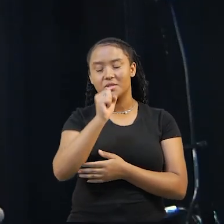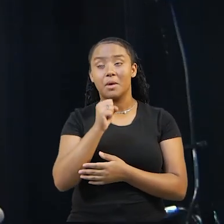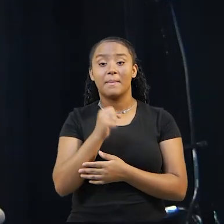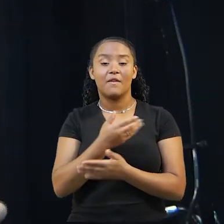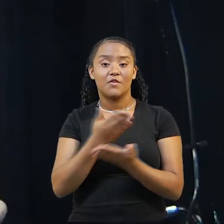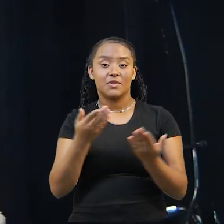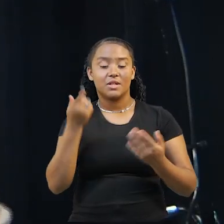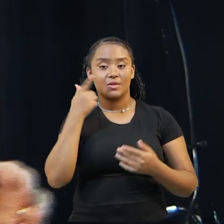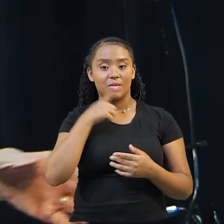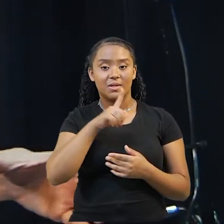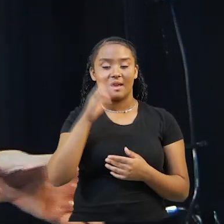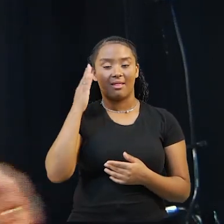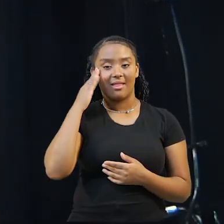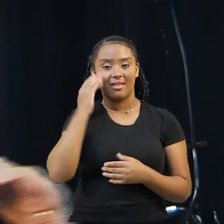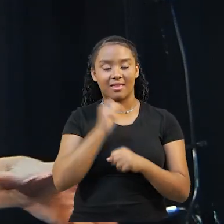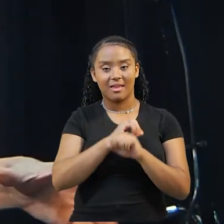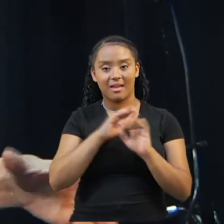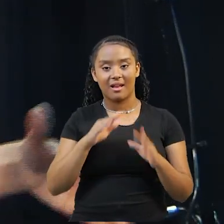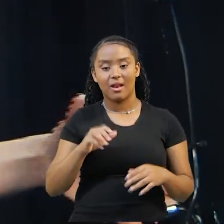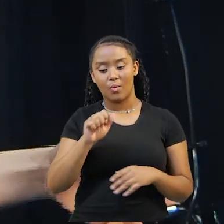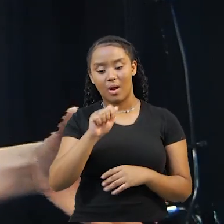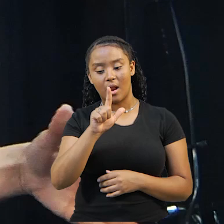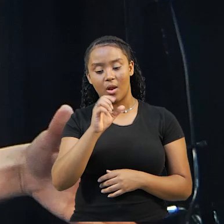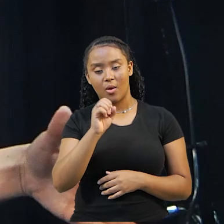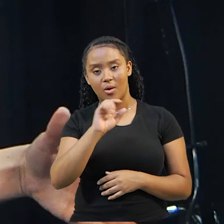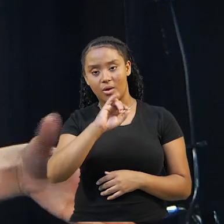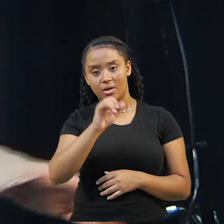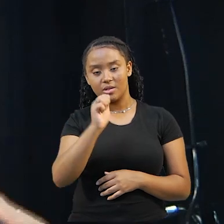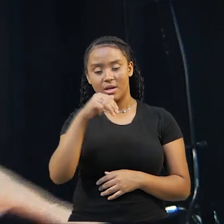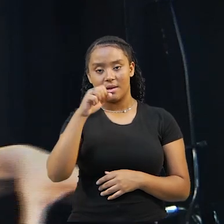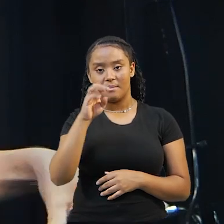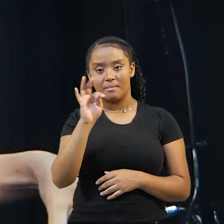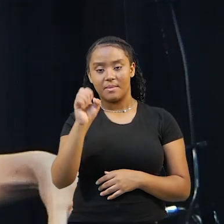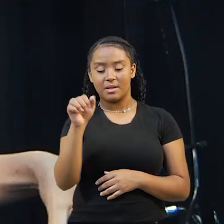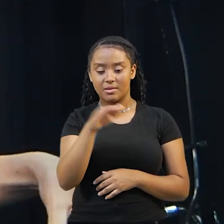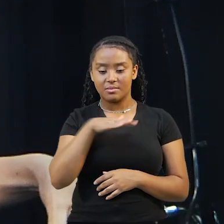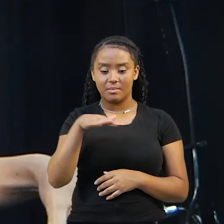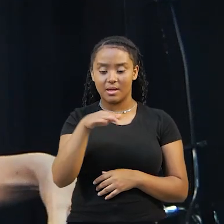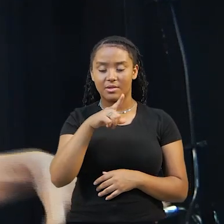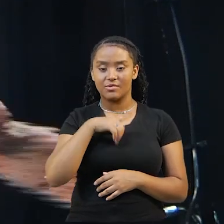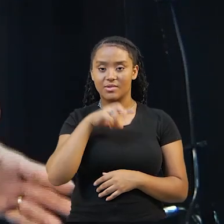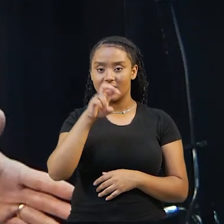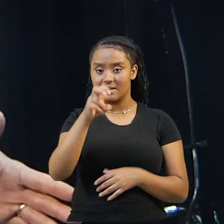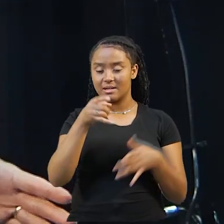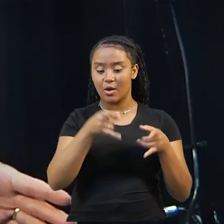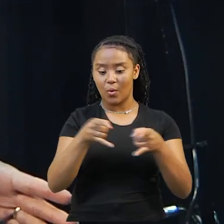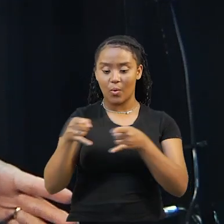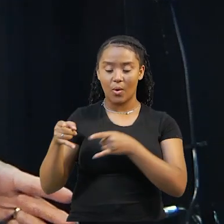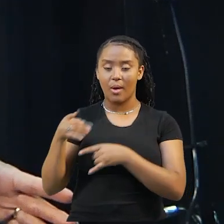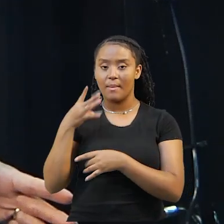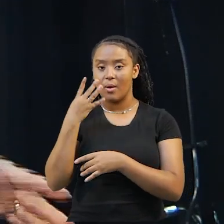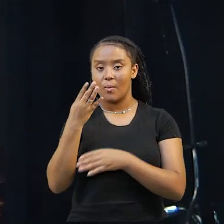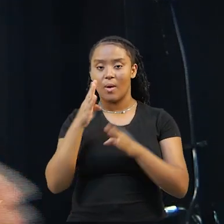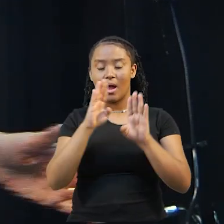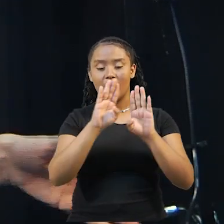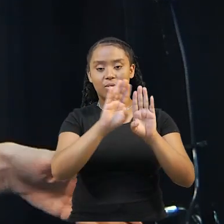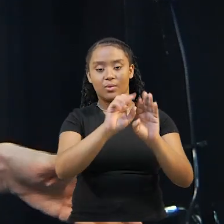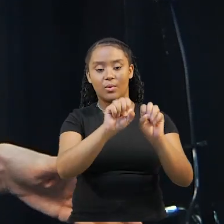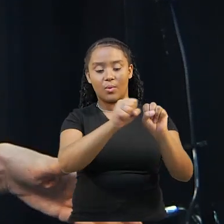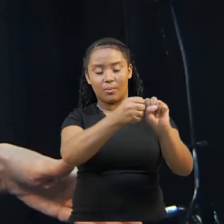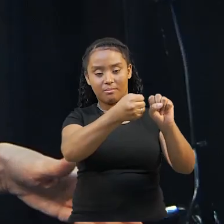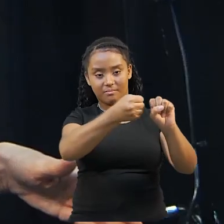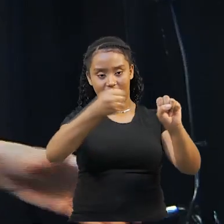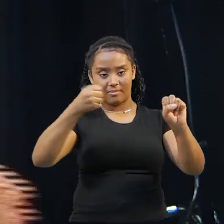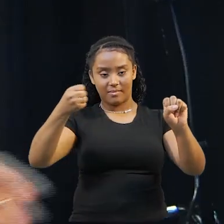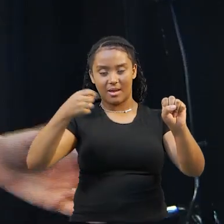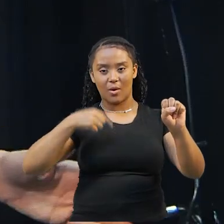vocês entenderem, era um espaço em que tinham 5 camas, que era um quarto. Tinham 4 guarda-roupas, porque ele foi feito para